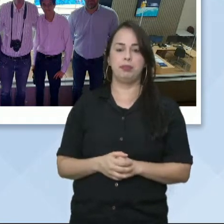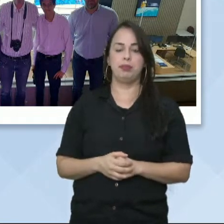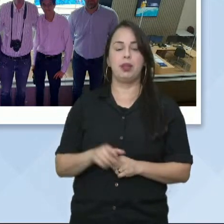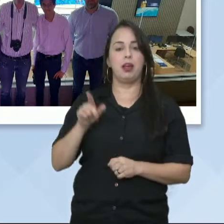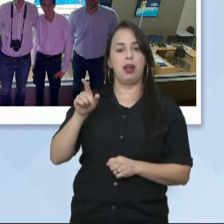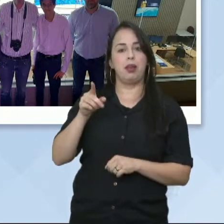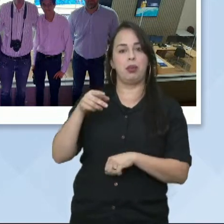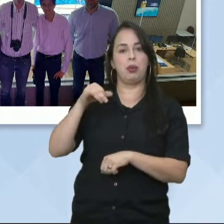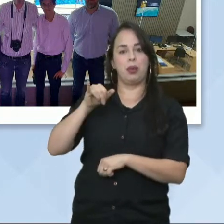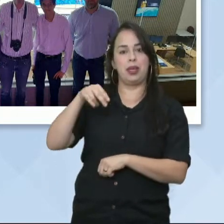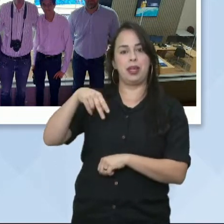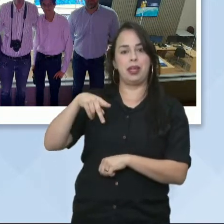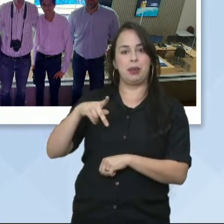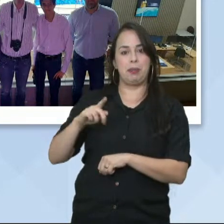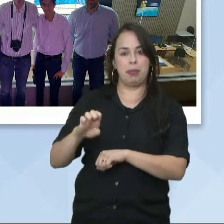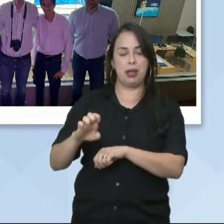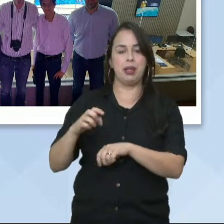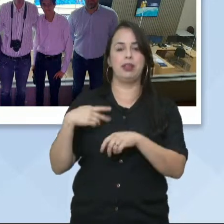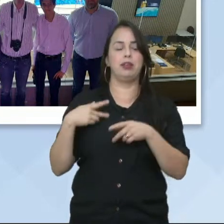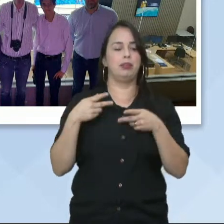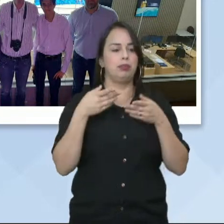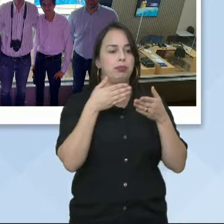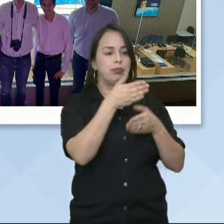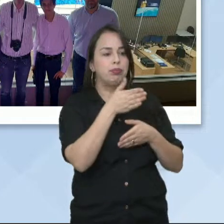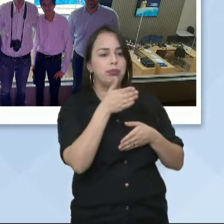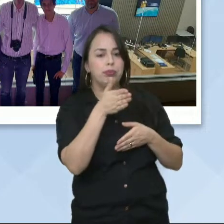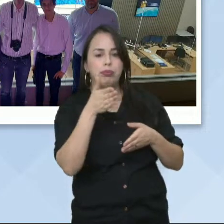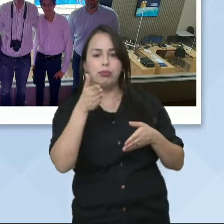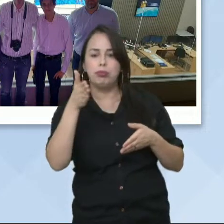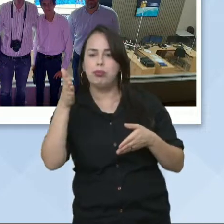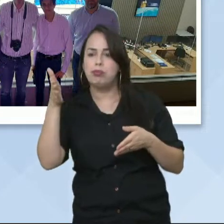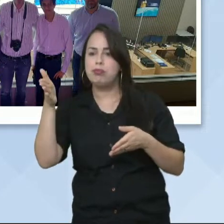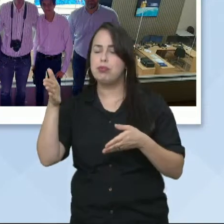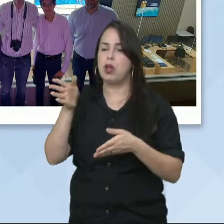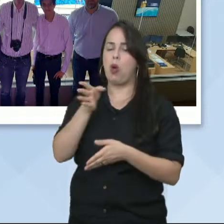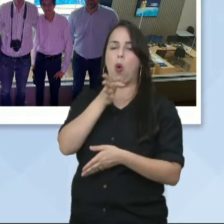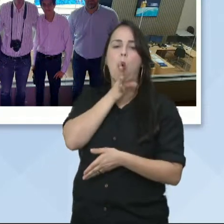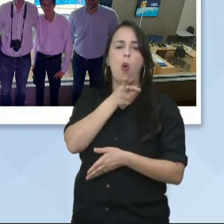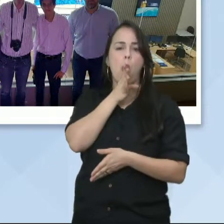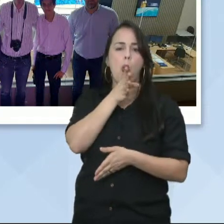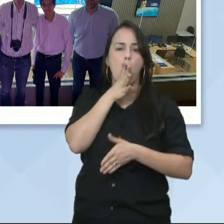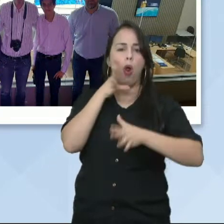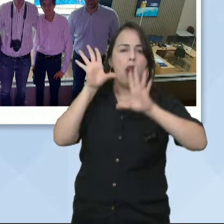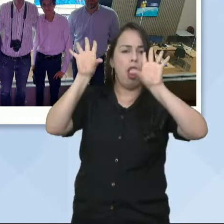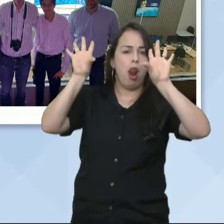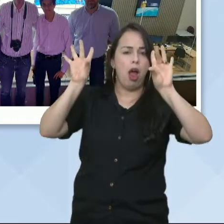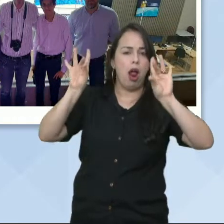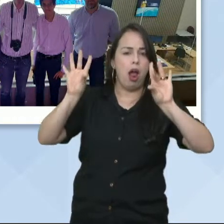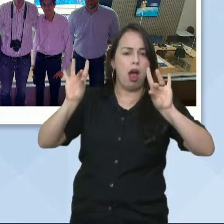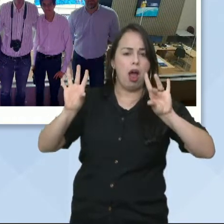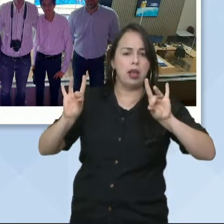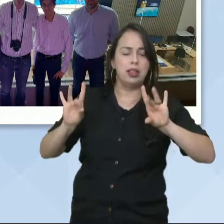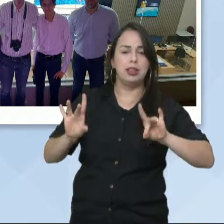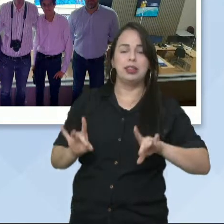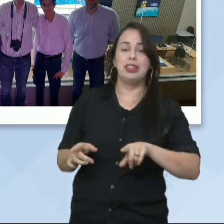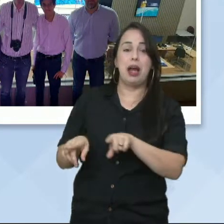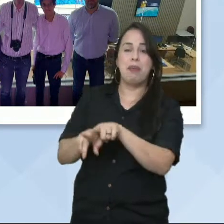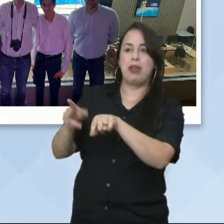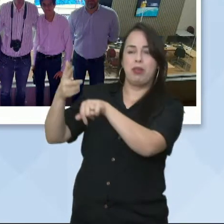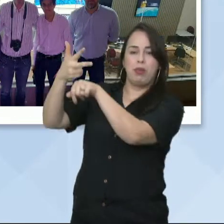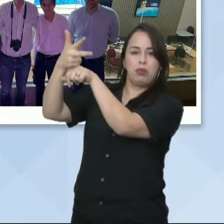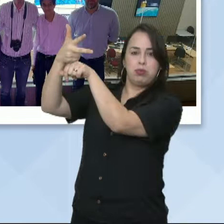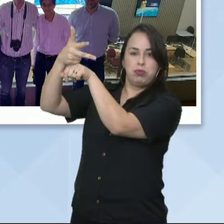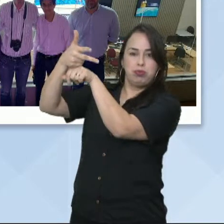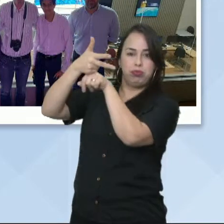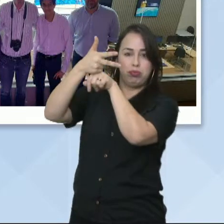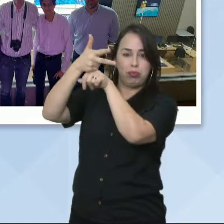INPE, visitando cada instituição, cada local ali, vendo a passagem dos satélites